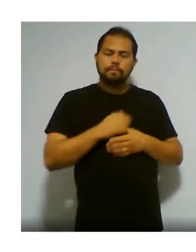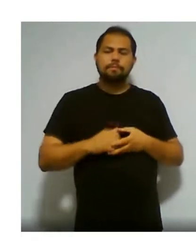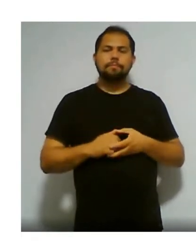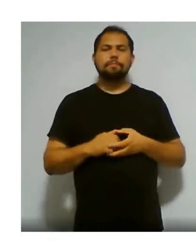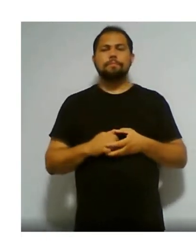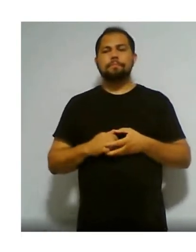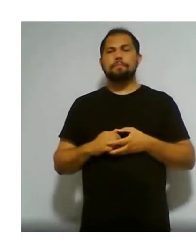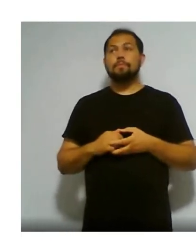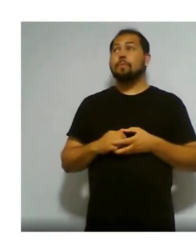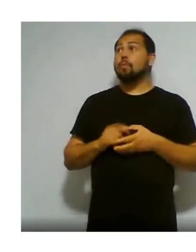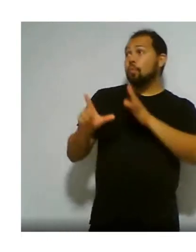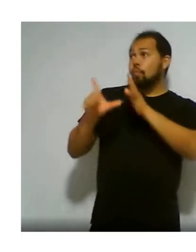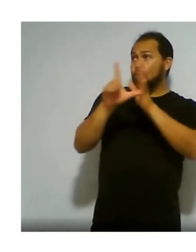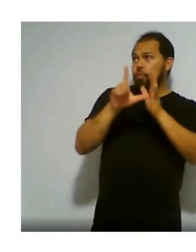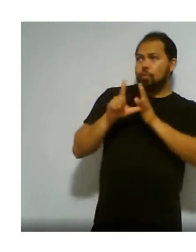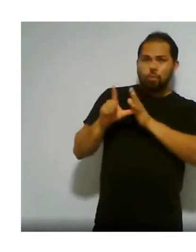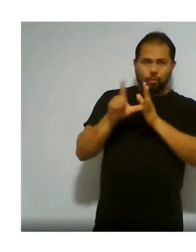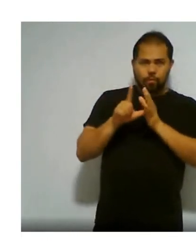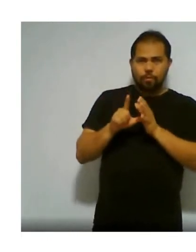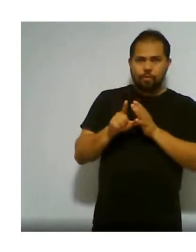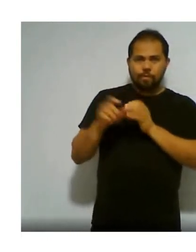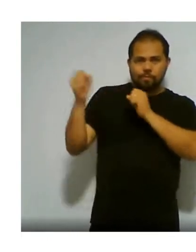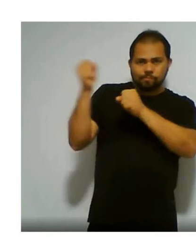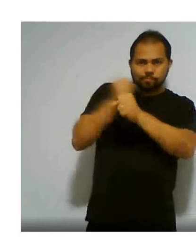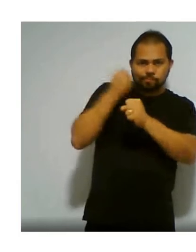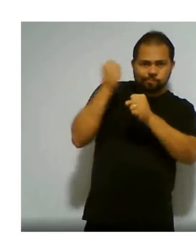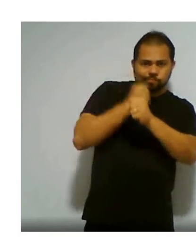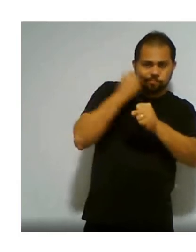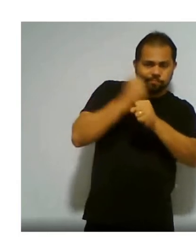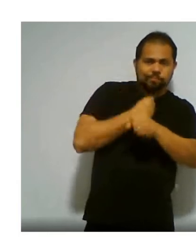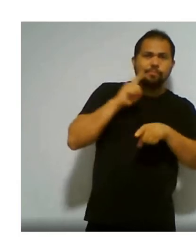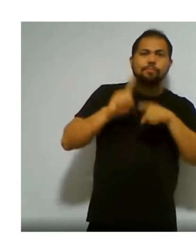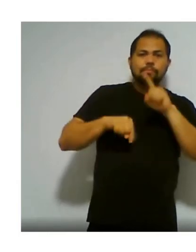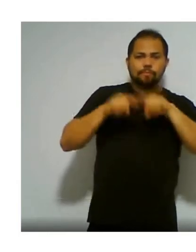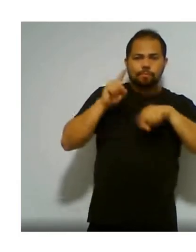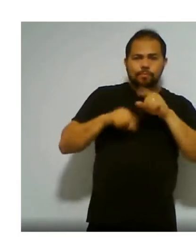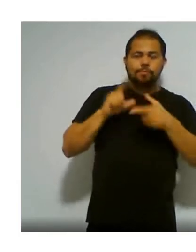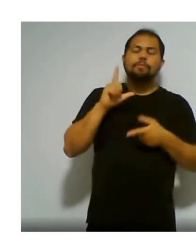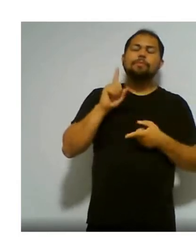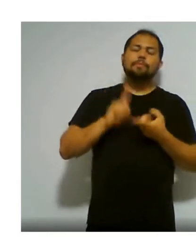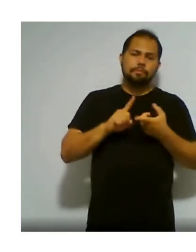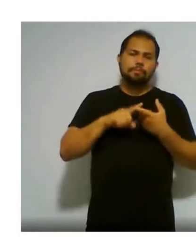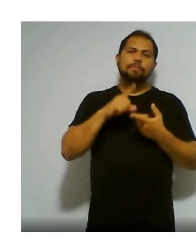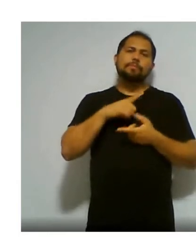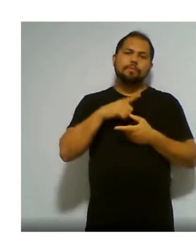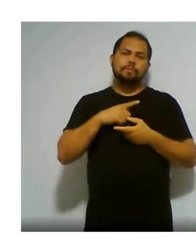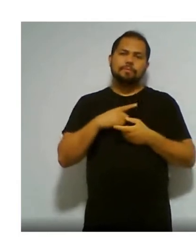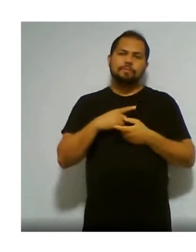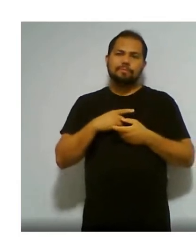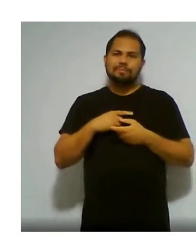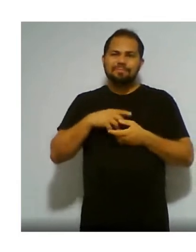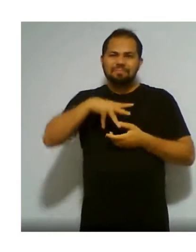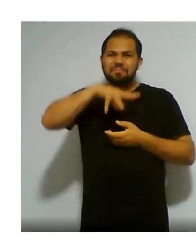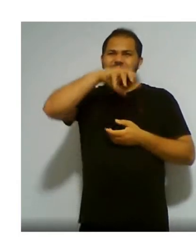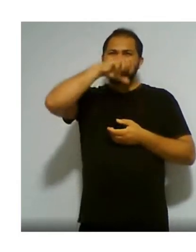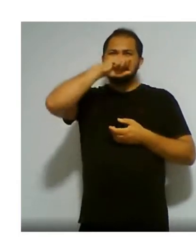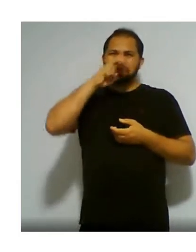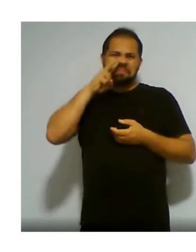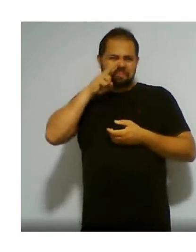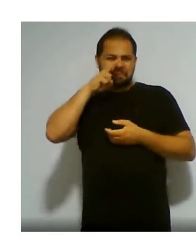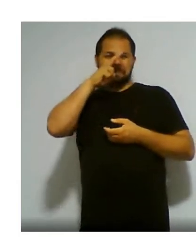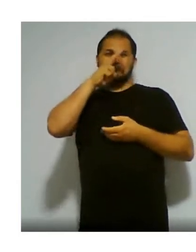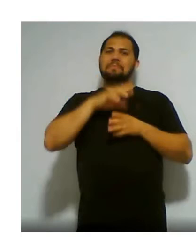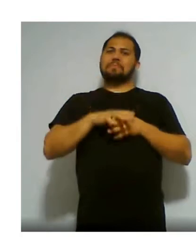Lojas de material de construção, então não é difícil vocês encontrarem esse tipo de álcool. Né? Ele tem um odor forte, então eu recomendo que